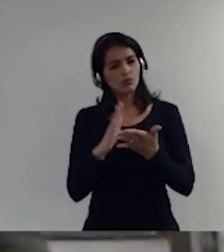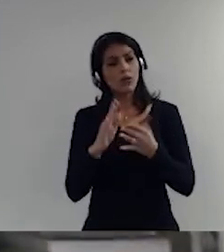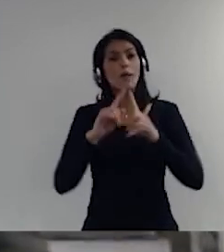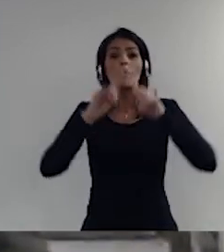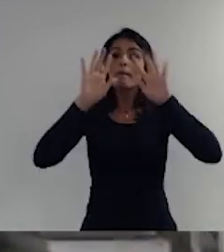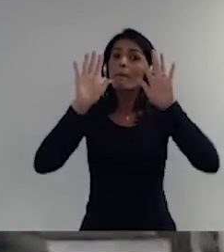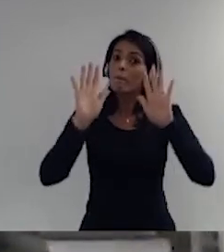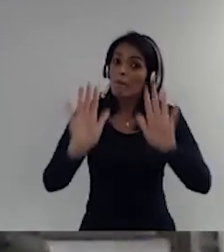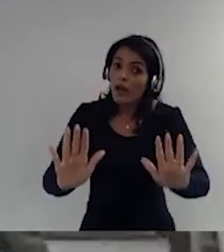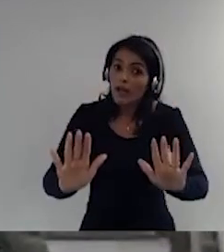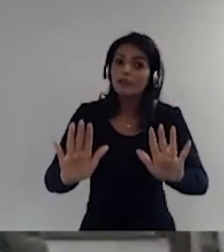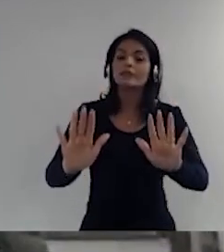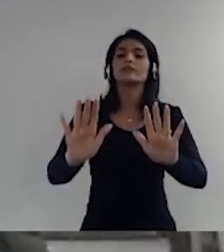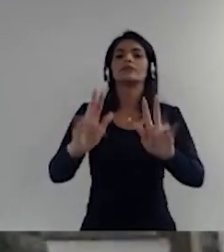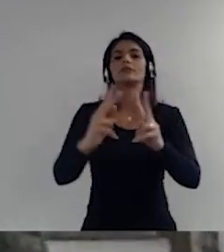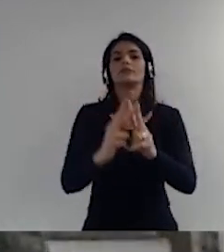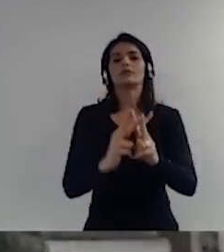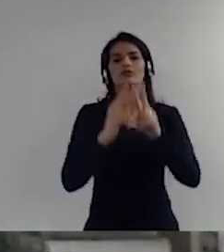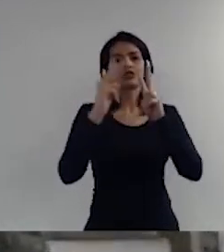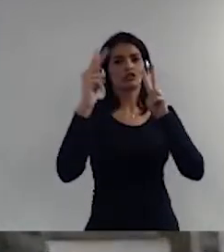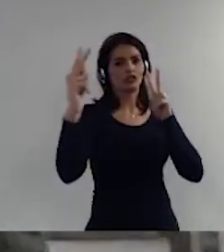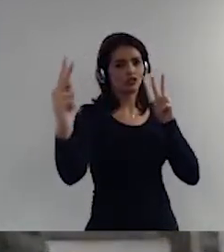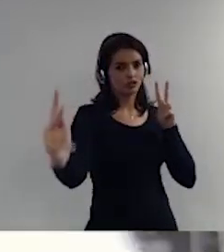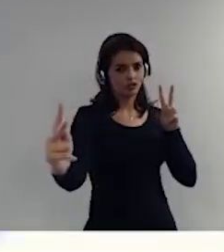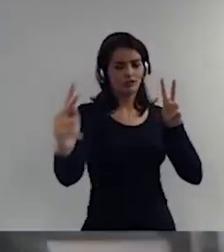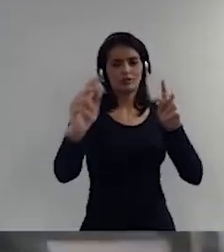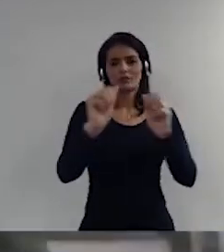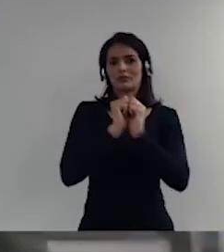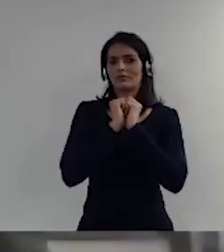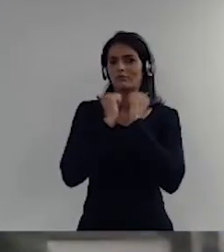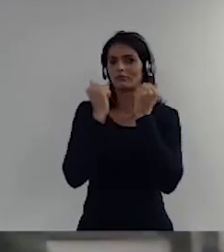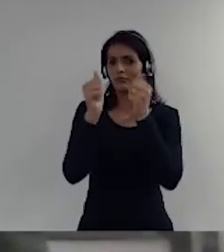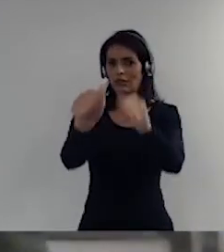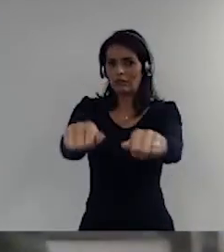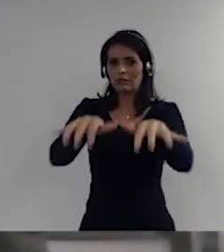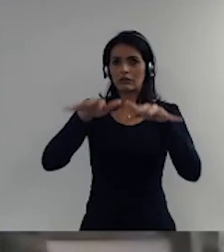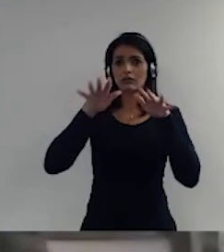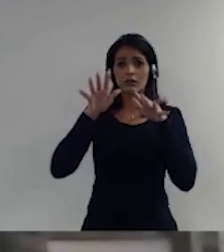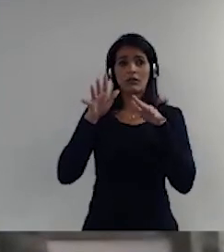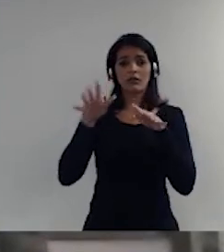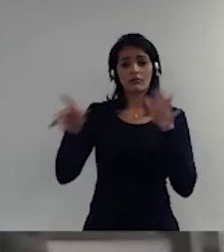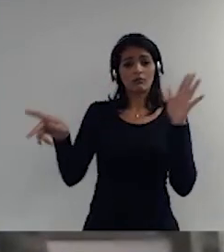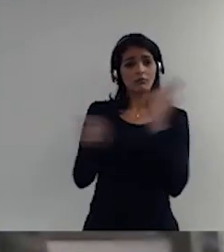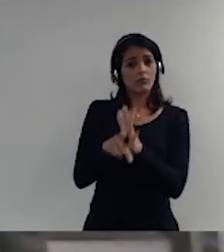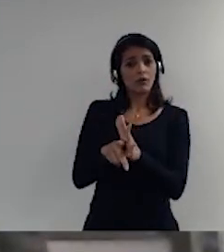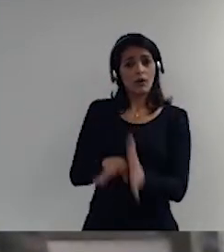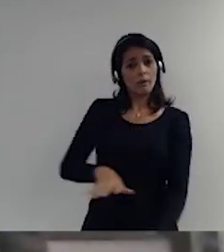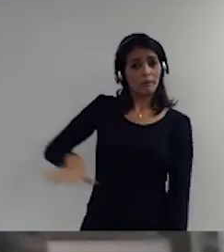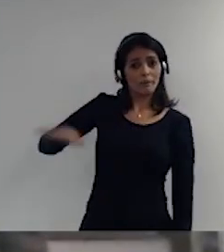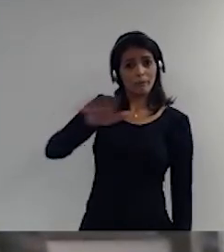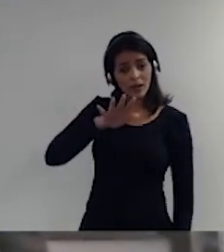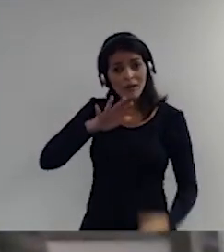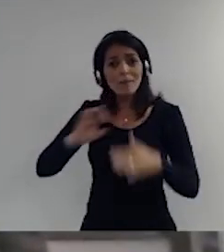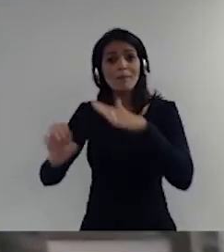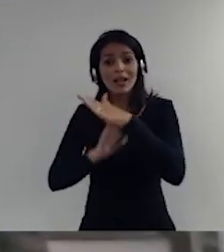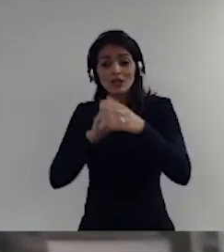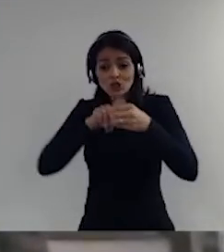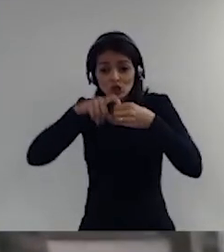que as assembleias digitais se incorporaram à nossa prática societária em função da pressa com